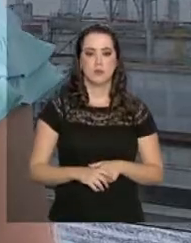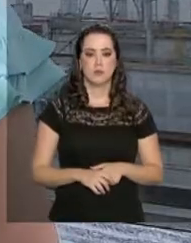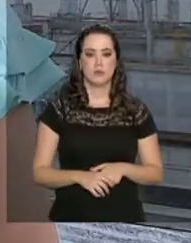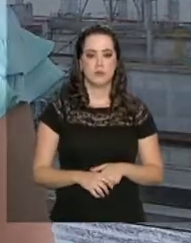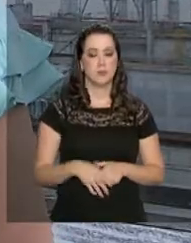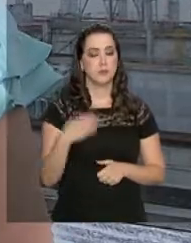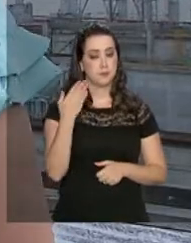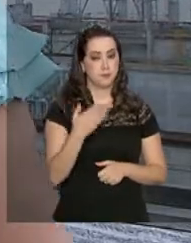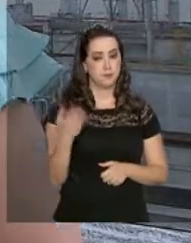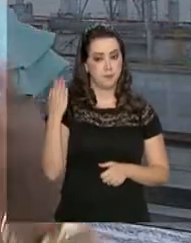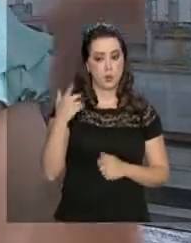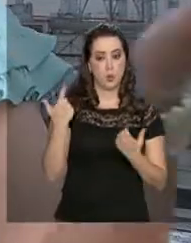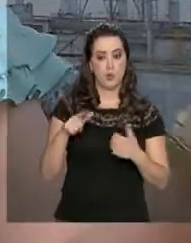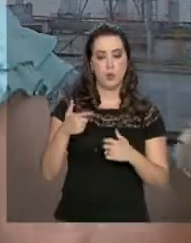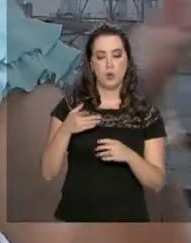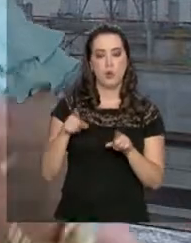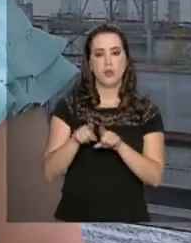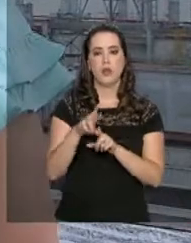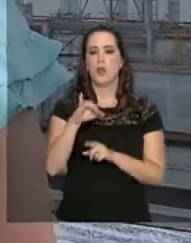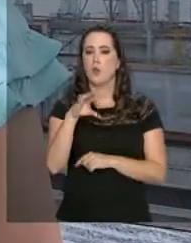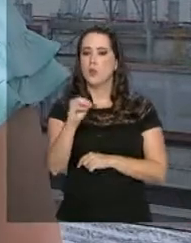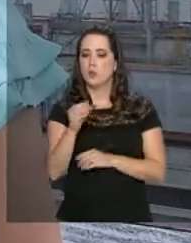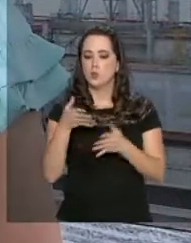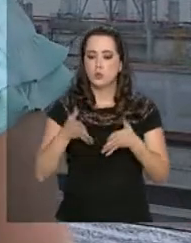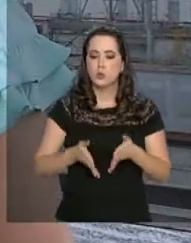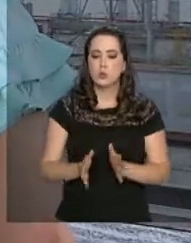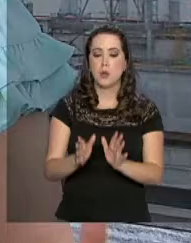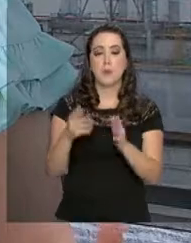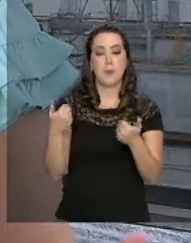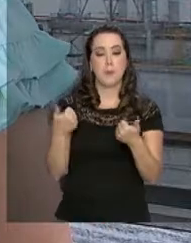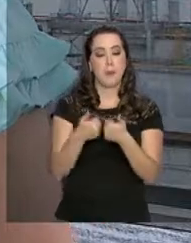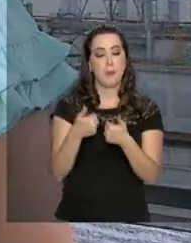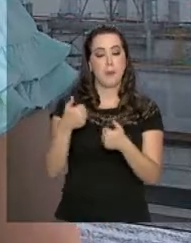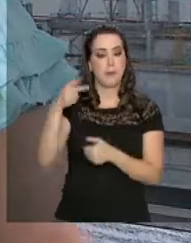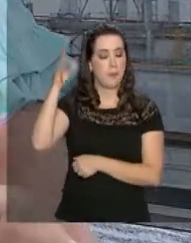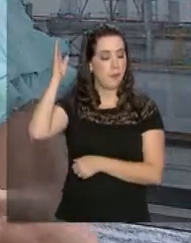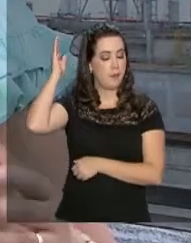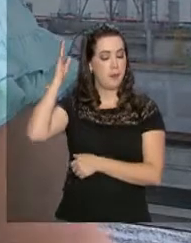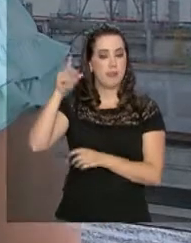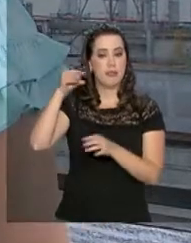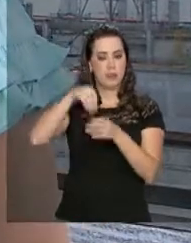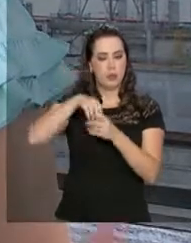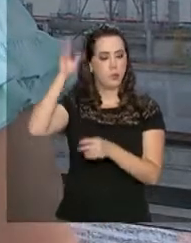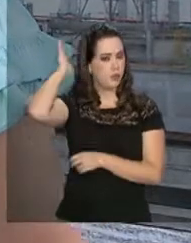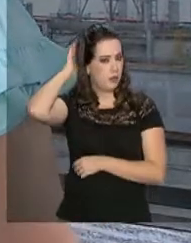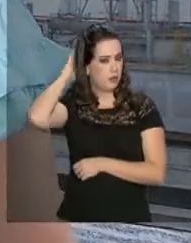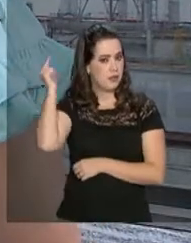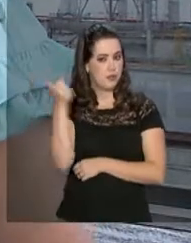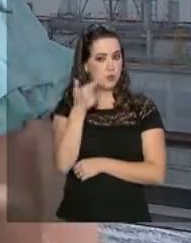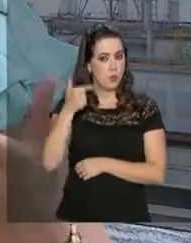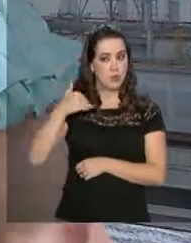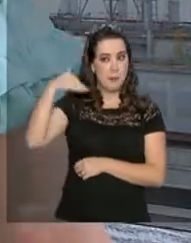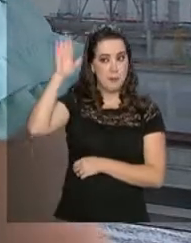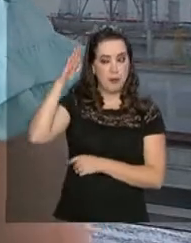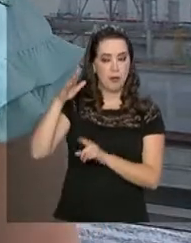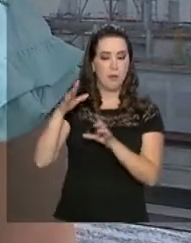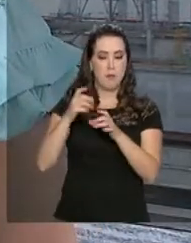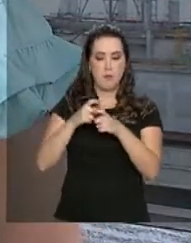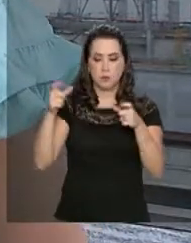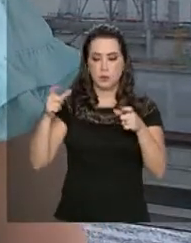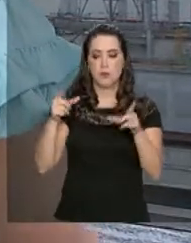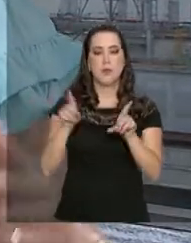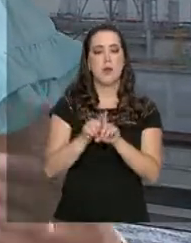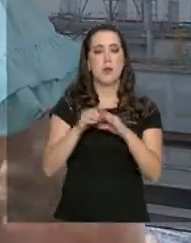A usina de Belo Monte fica no rio Xingu, no estado do Pará, e é a segunda maior hidrelétrica do país. Perde apenas para Itaipu,